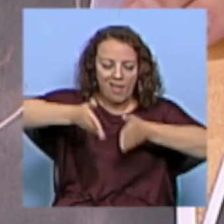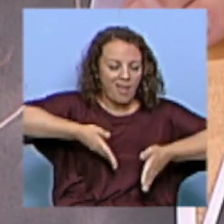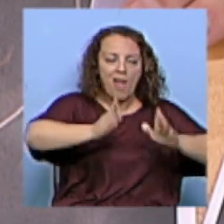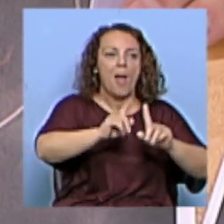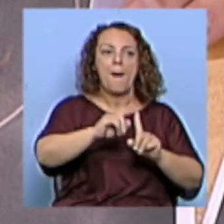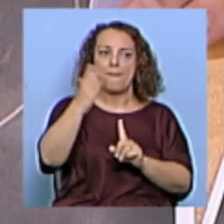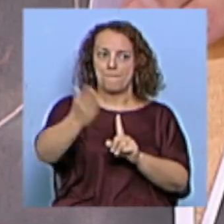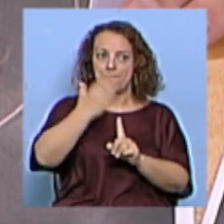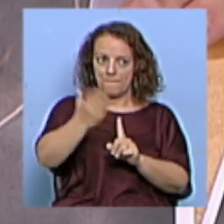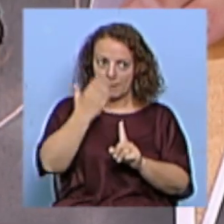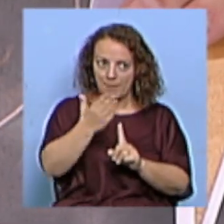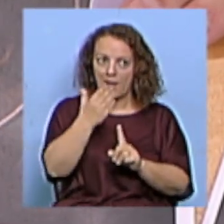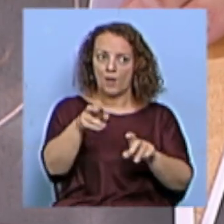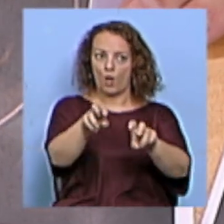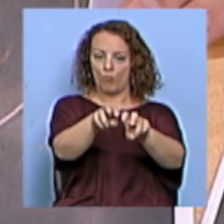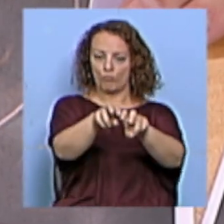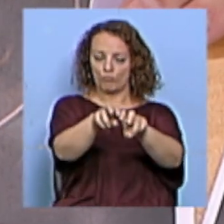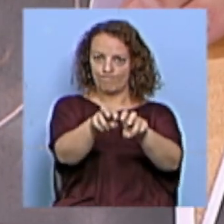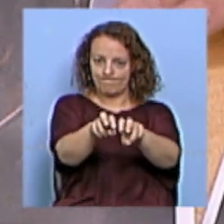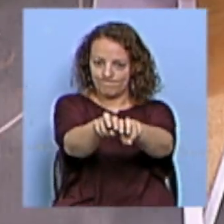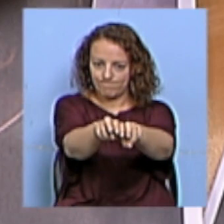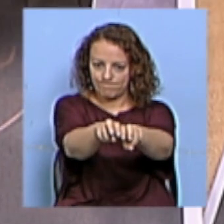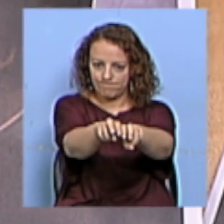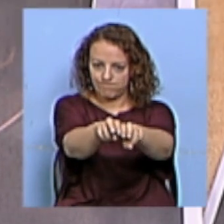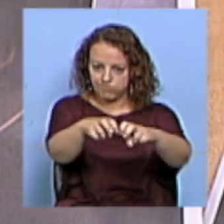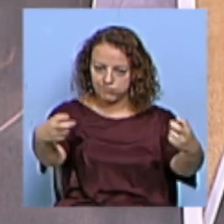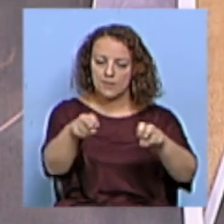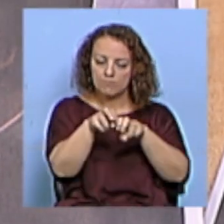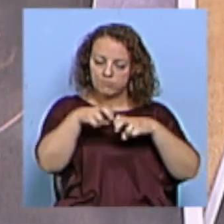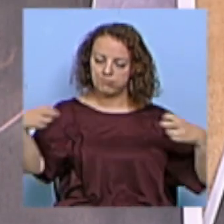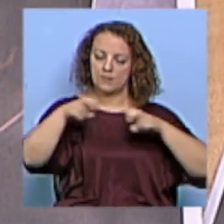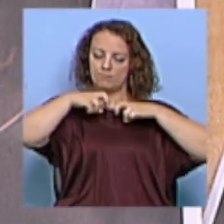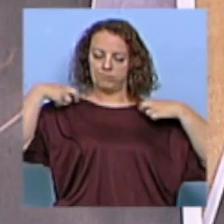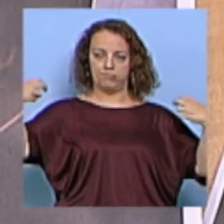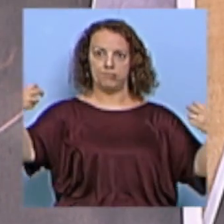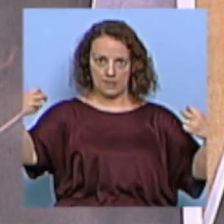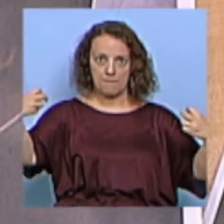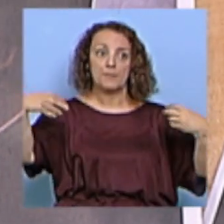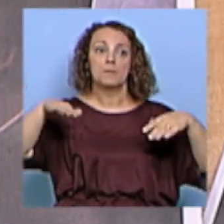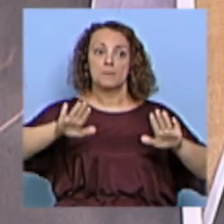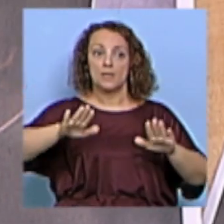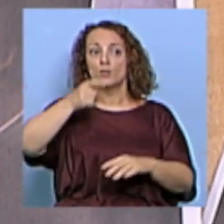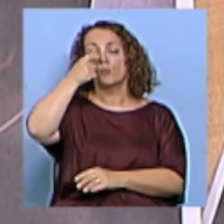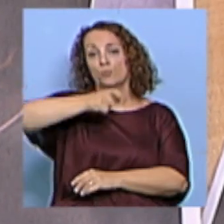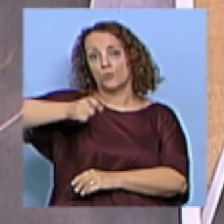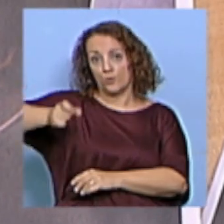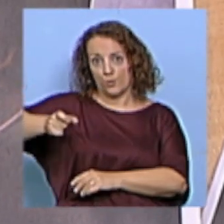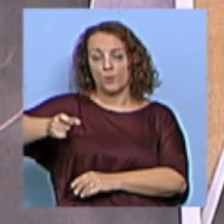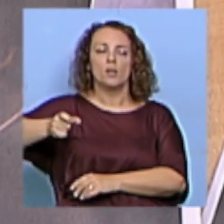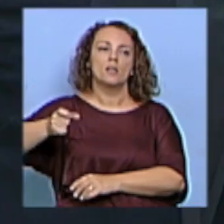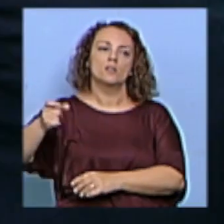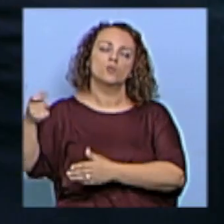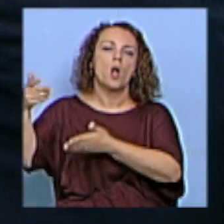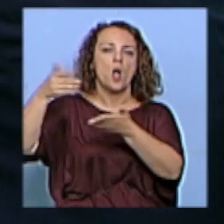aqui, depois aqui, depois aqui. E assim sucessivamente. Com pessoas, naturalmente, a